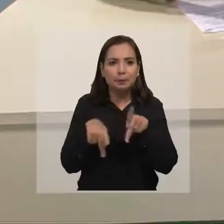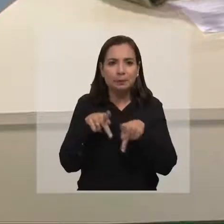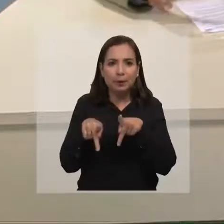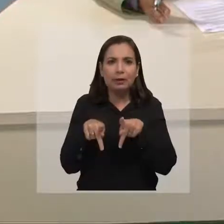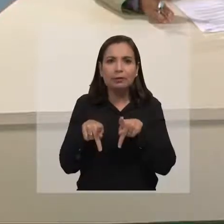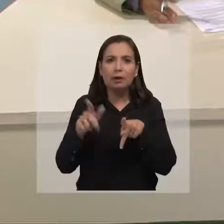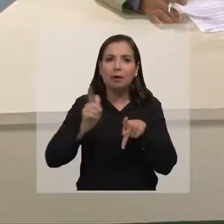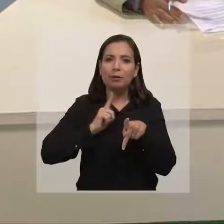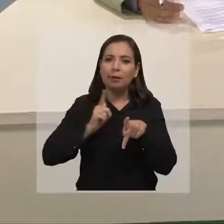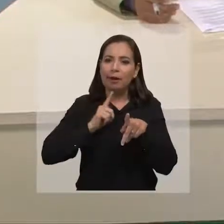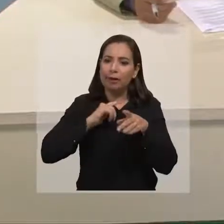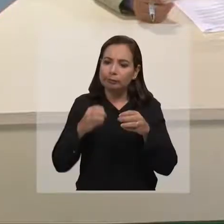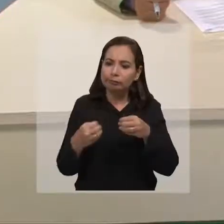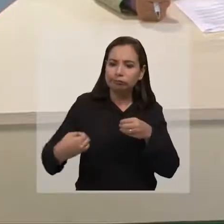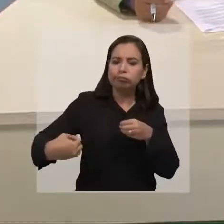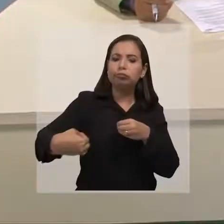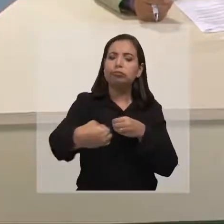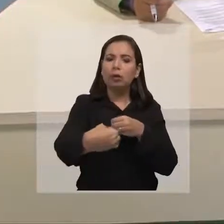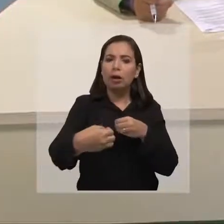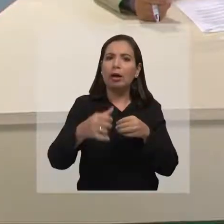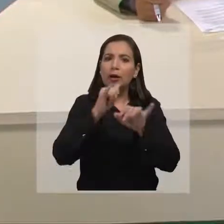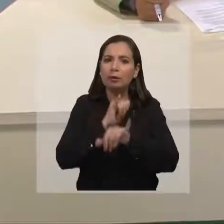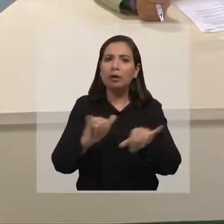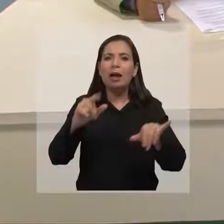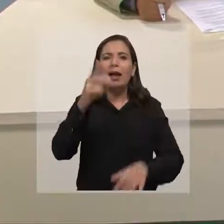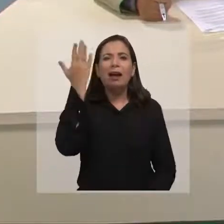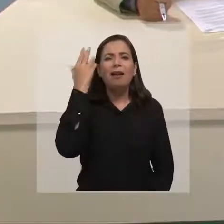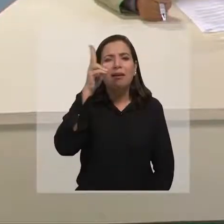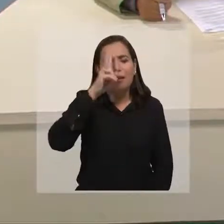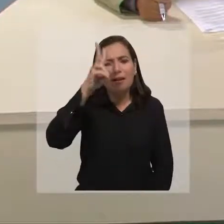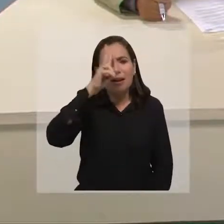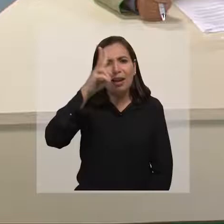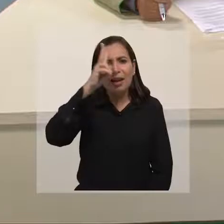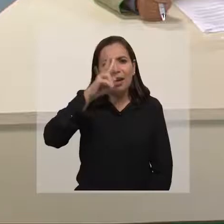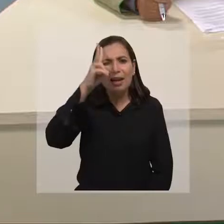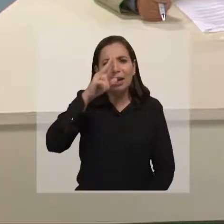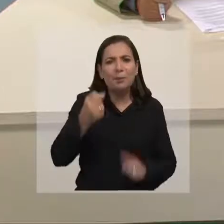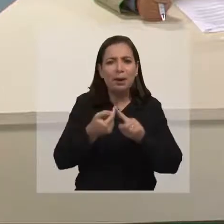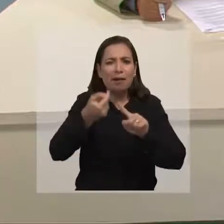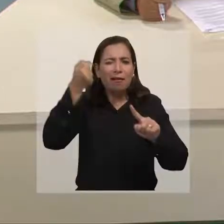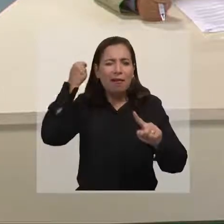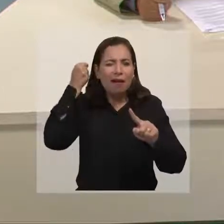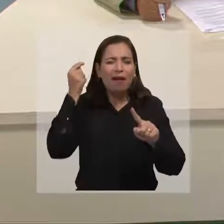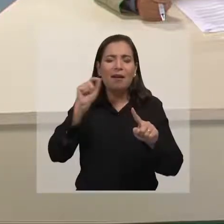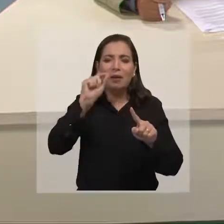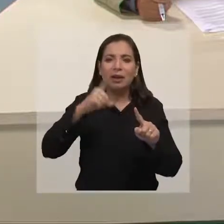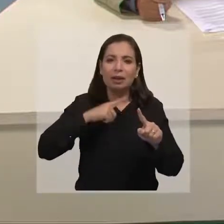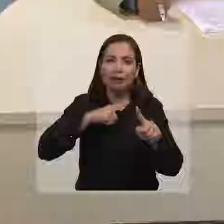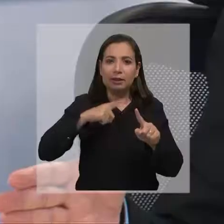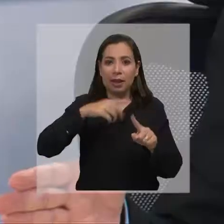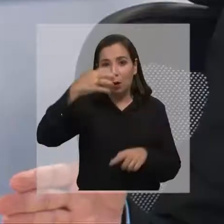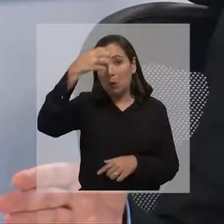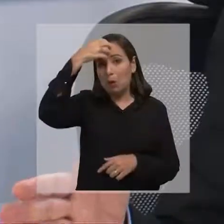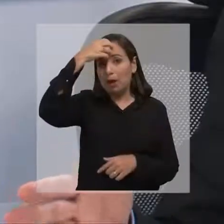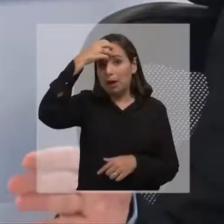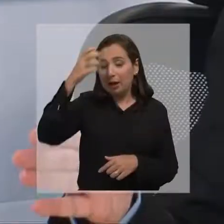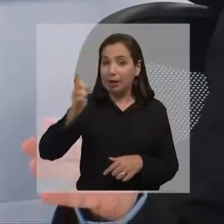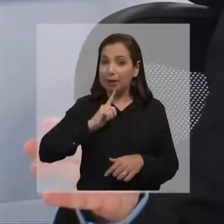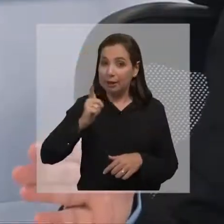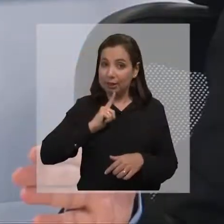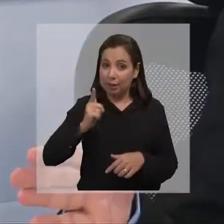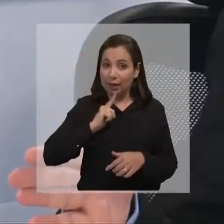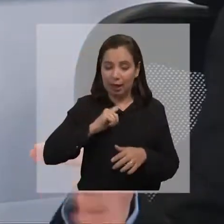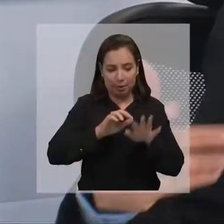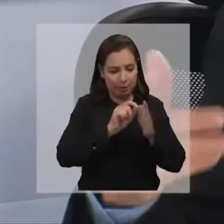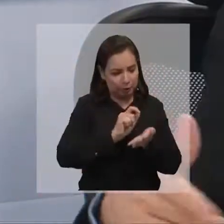em torno do seu castelo. Então ele escrevia, e alguém chegava nos romanos, o Senado escrevia, o orador oficial ia na